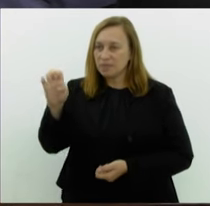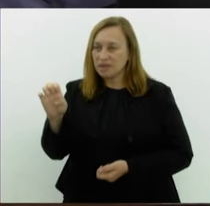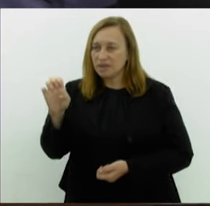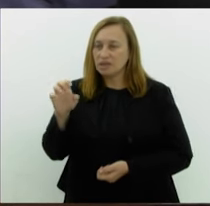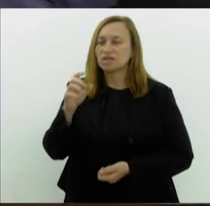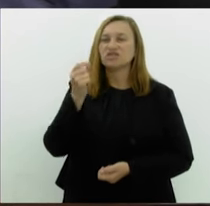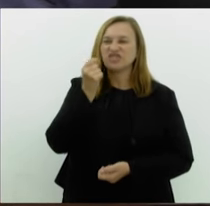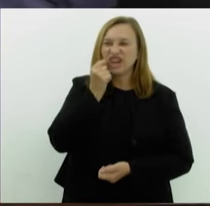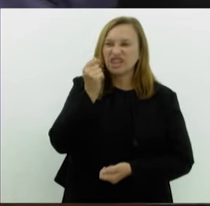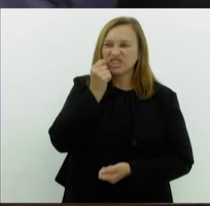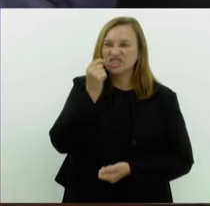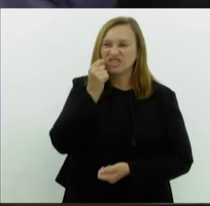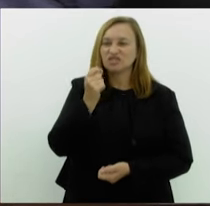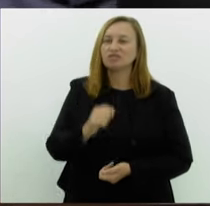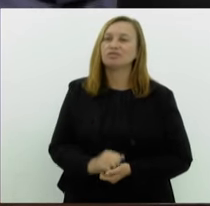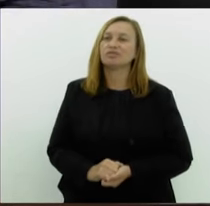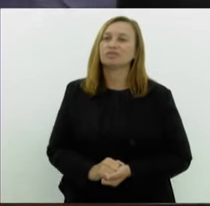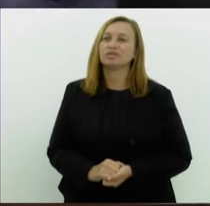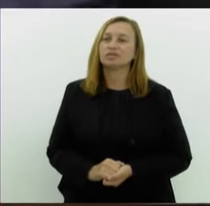Giovanni Ratinho.